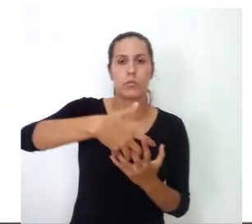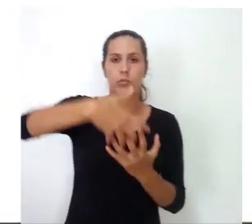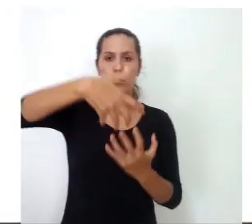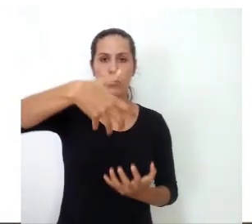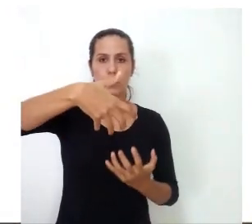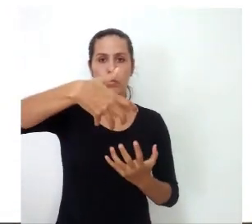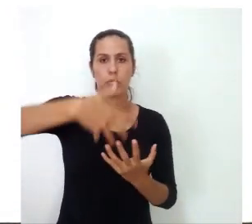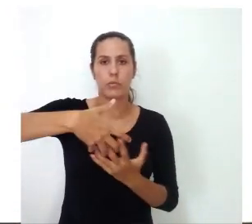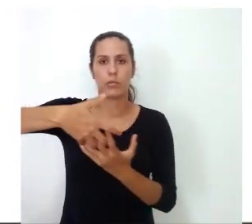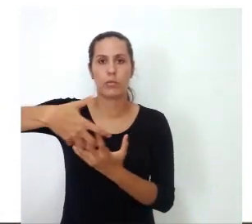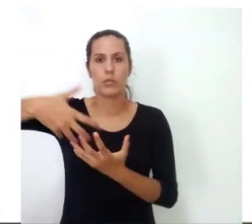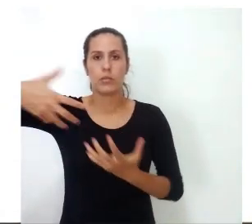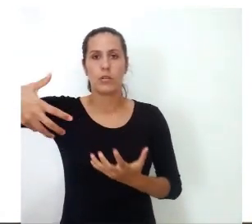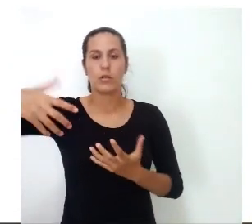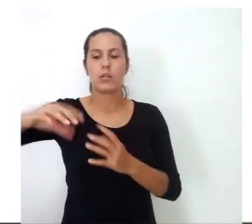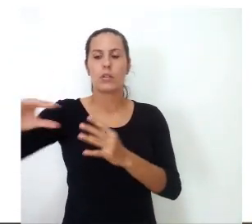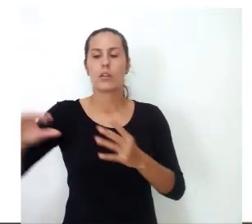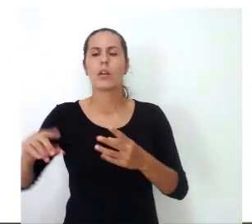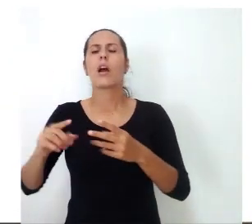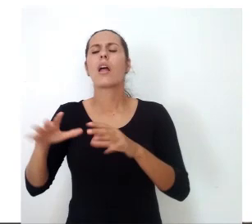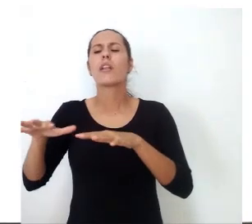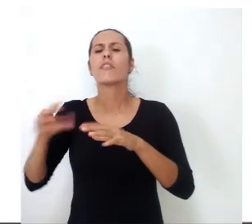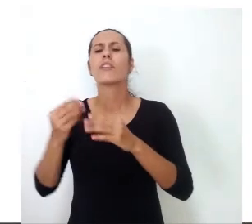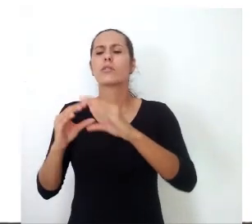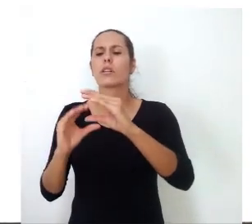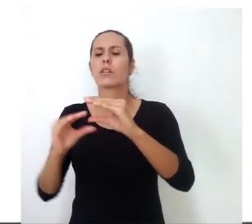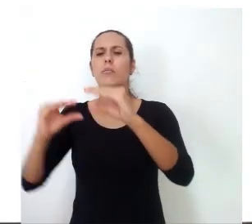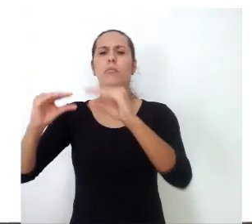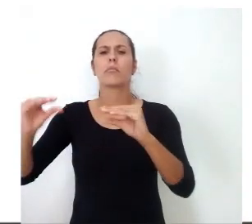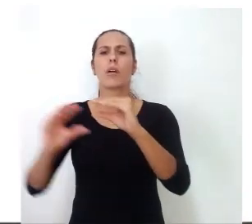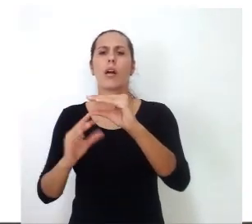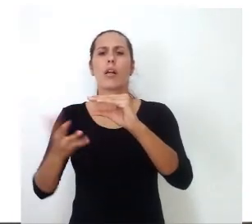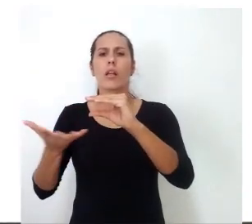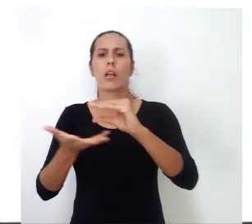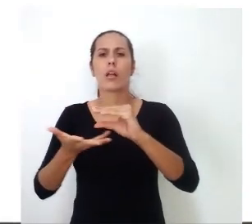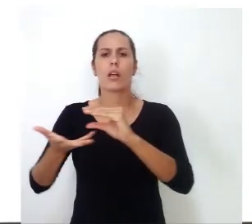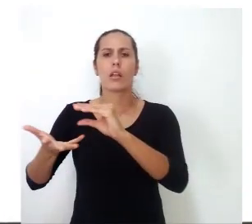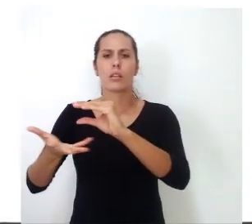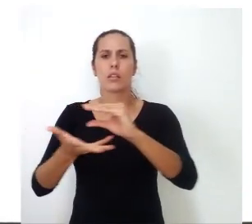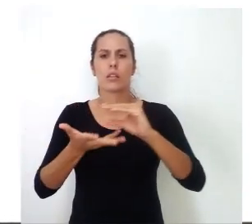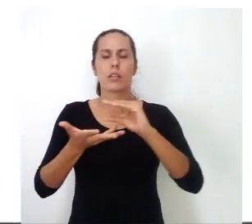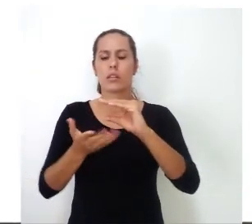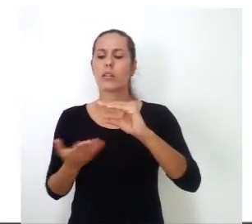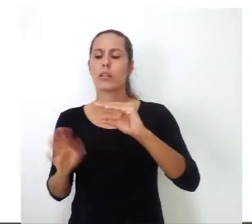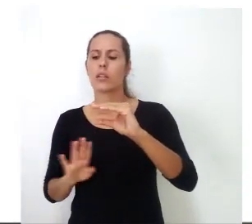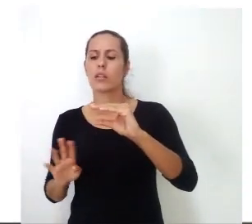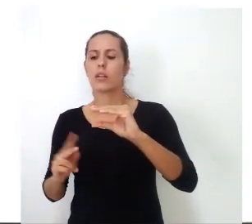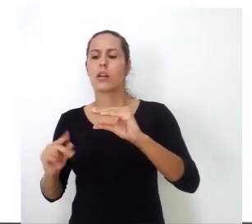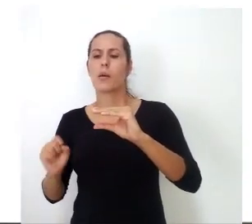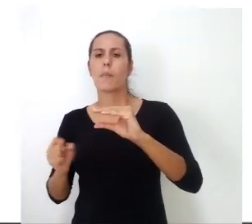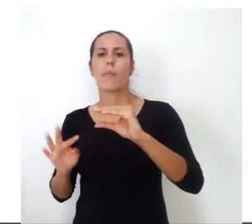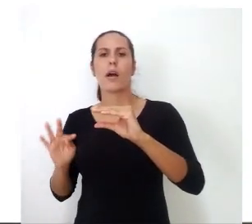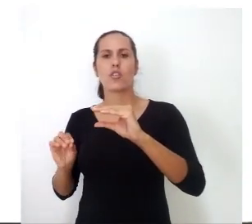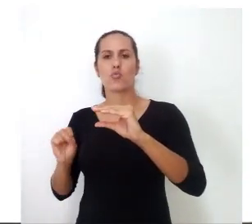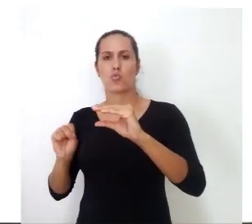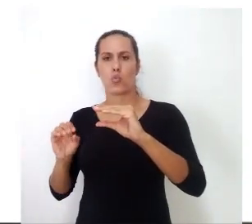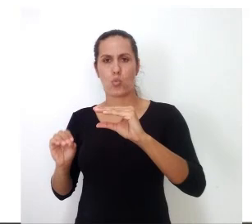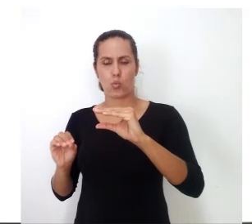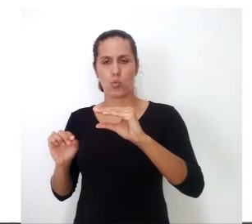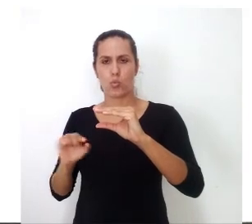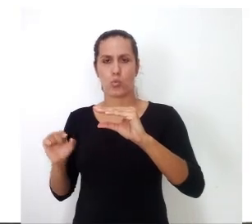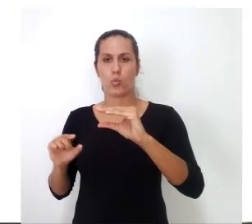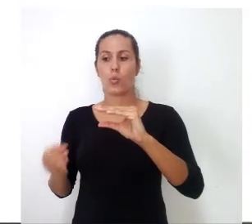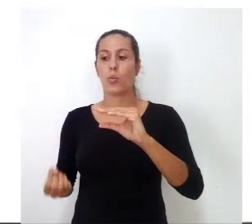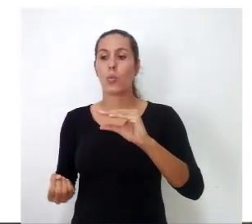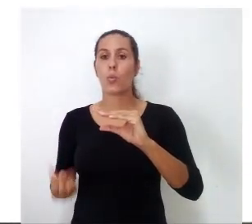flutuando, tá certo? Flutuando aonde? No magma pastoso. E essa flutuação, ela